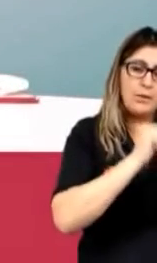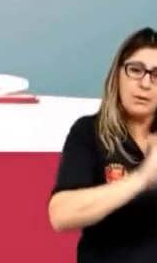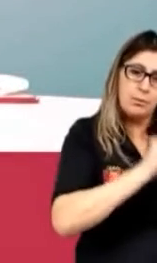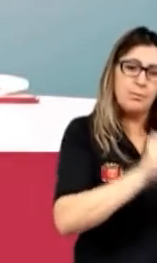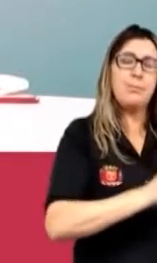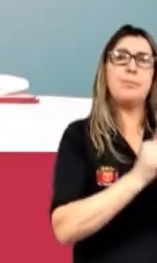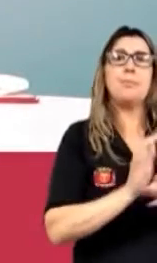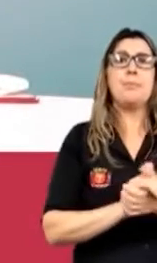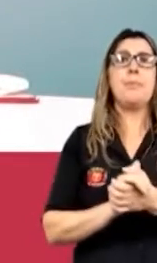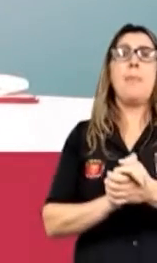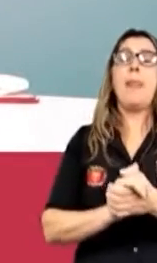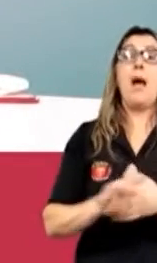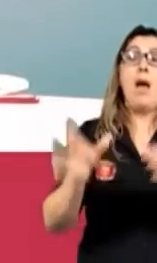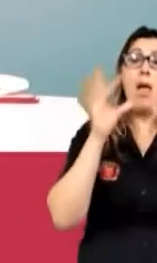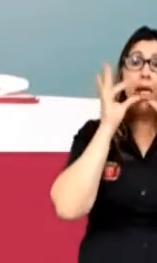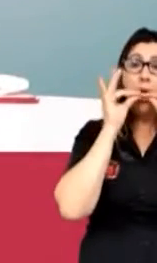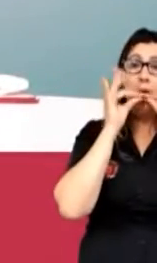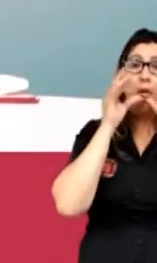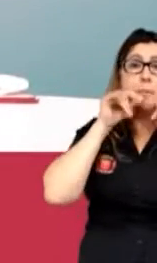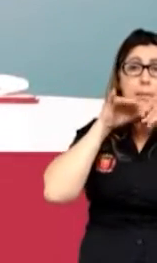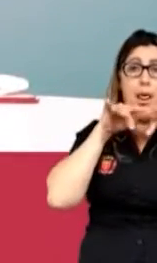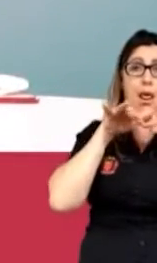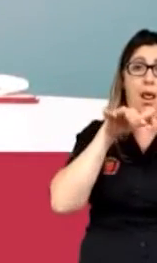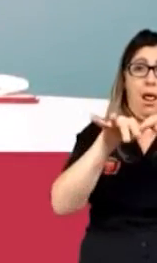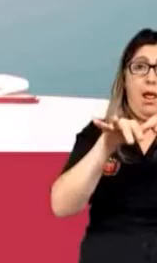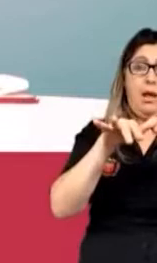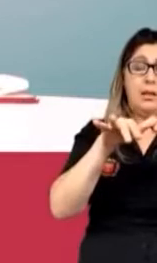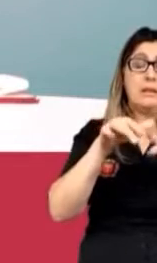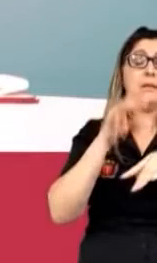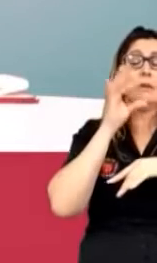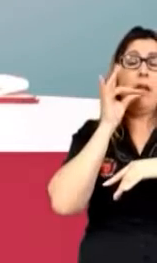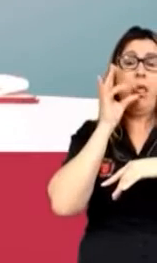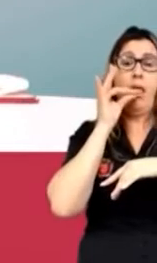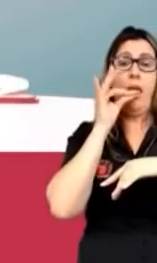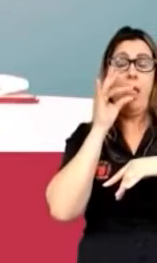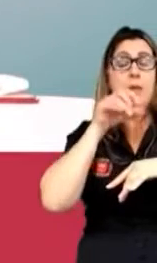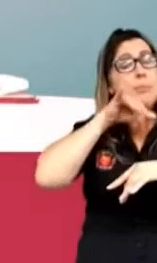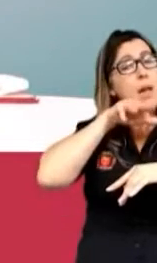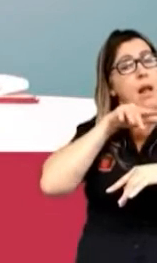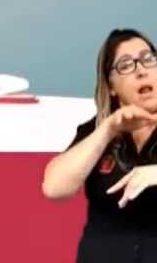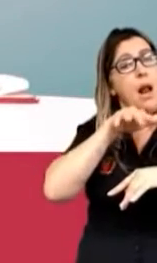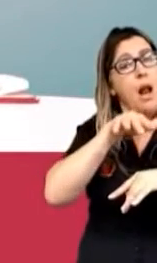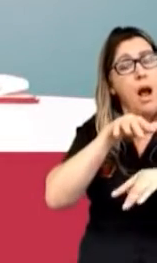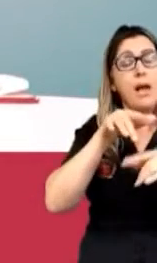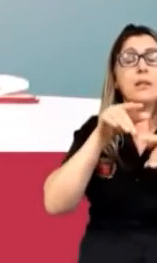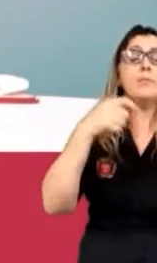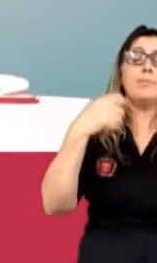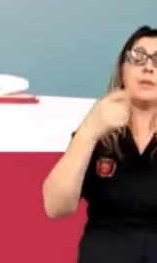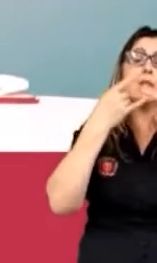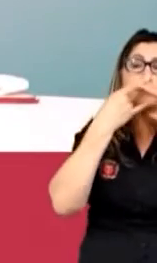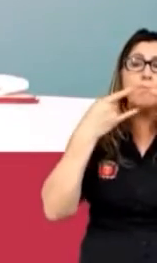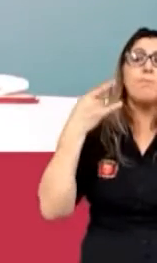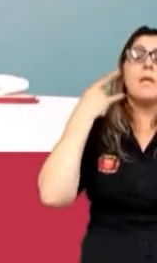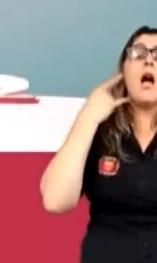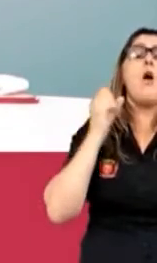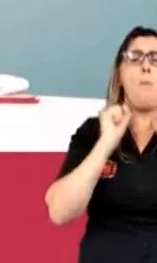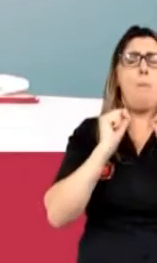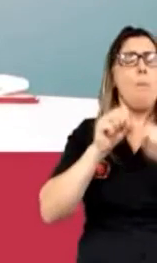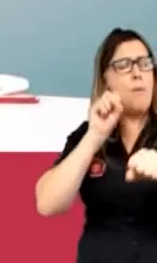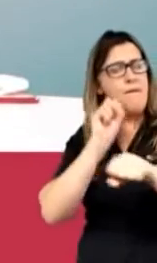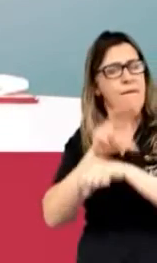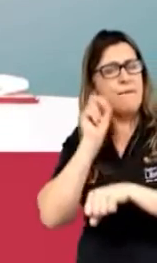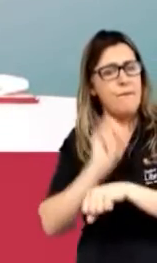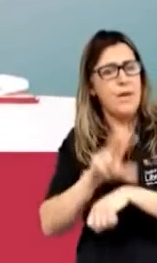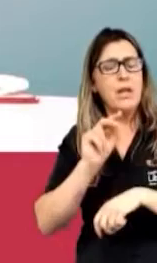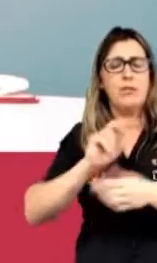falar a gente emite gotículas, né? E microgotículas da saliva que podem conter vírus e